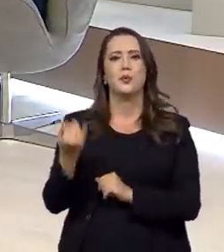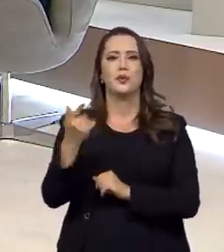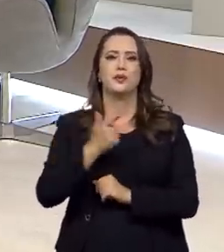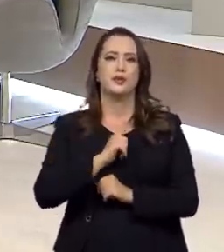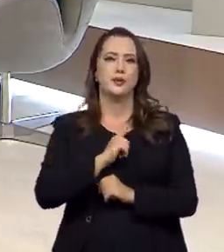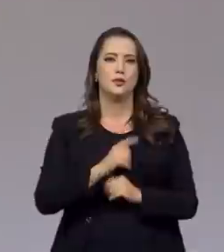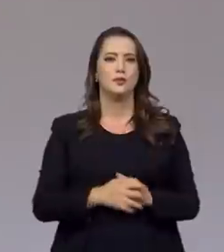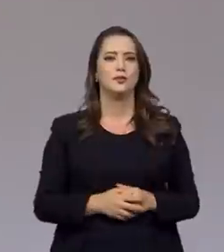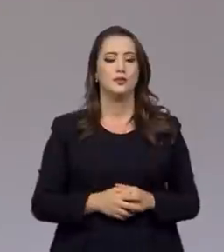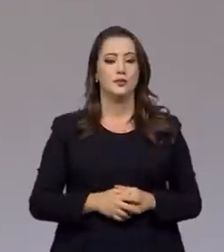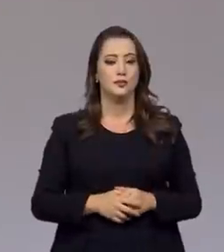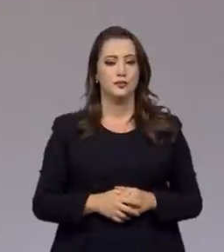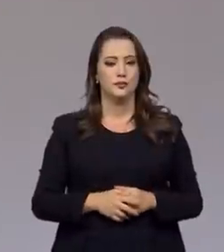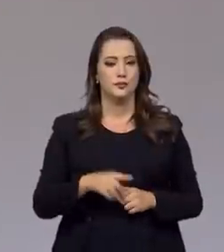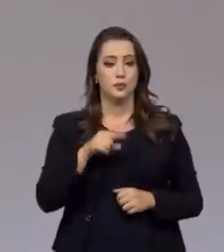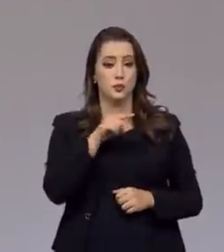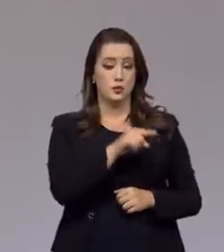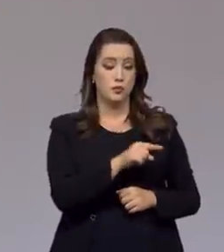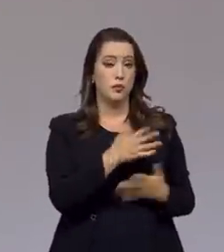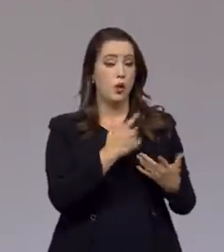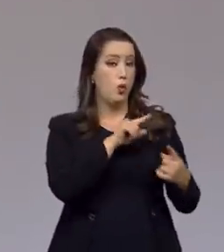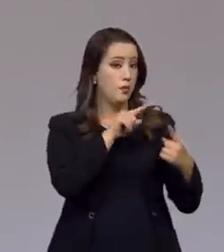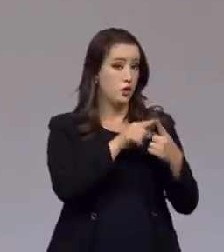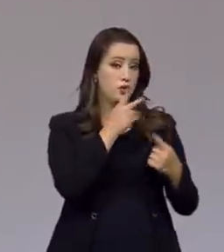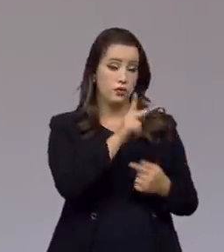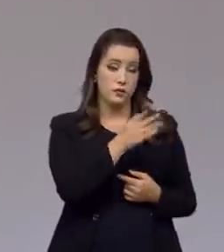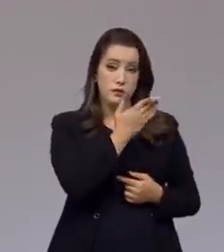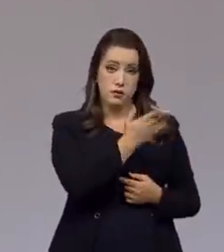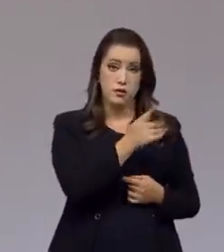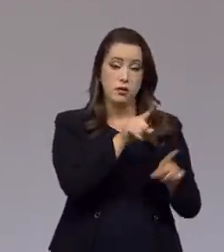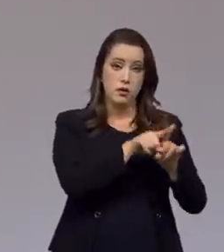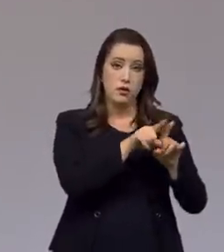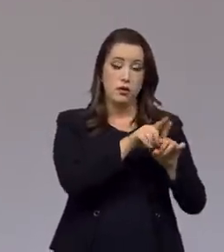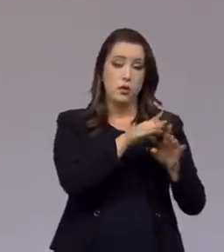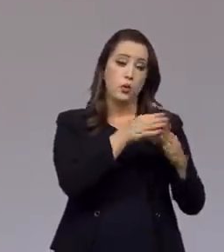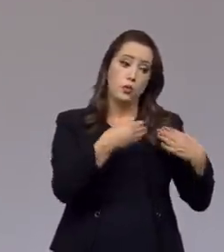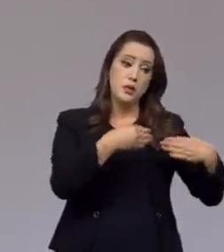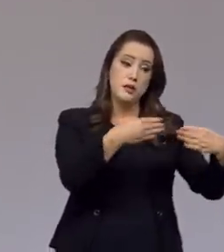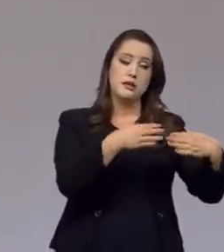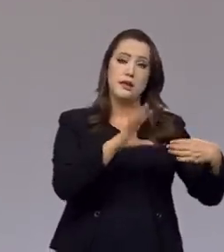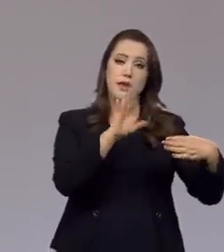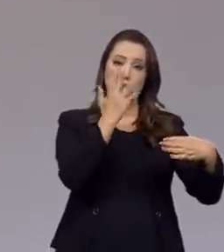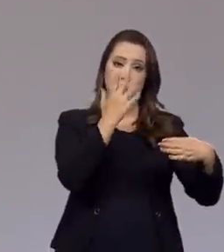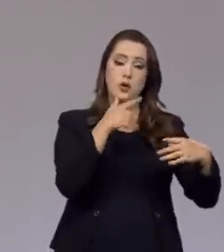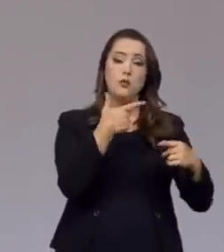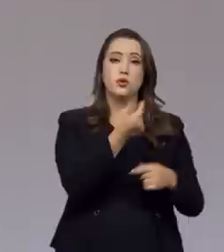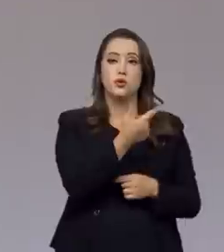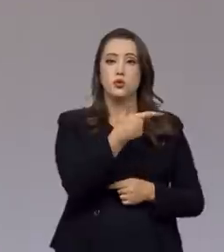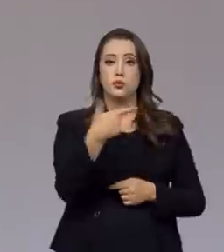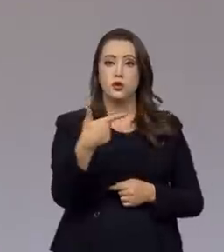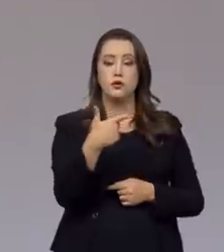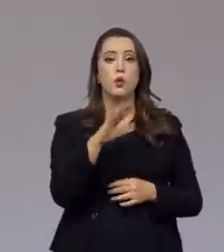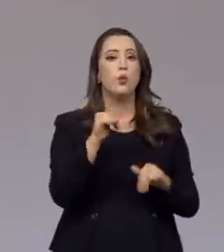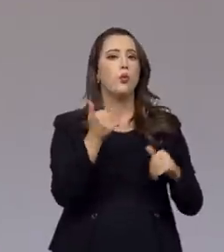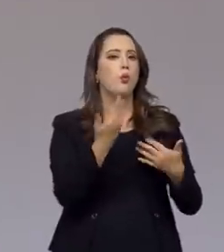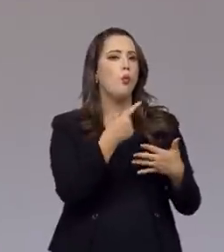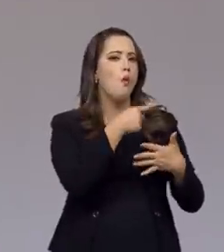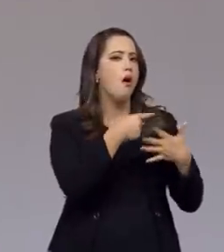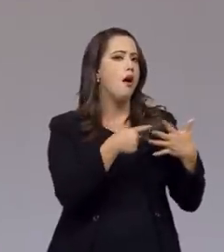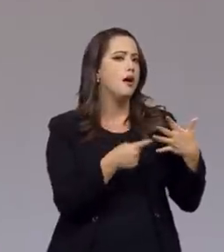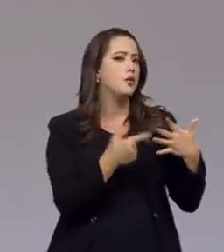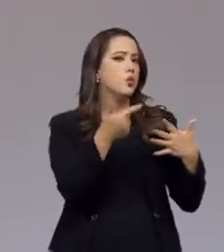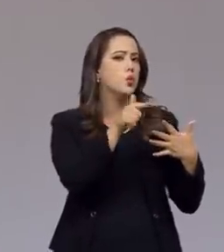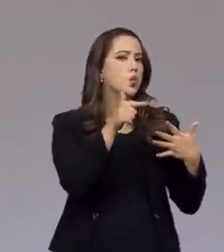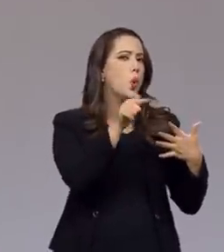oportunidade além desse objetivo que eu creio que seja objetivo do Ministério do meio ambiente em 2022 Quais são